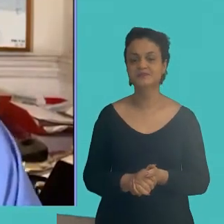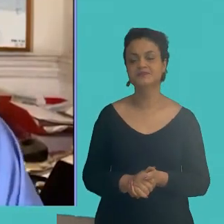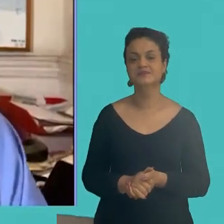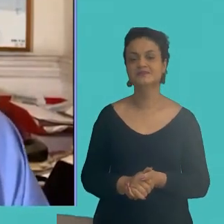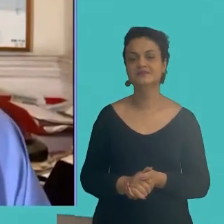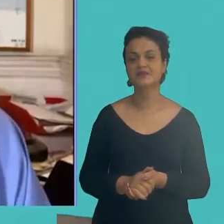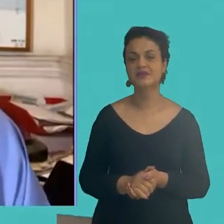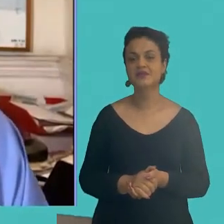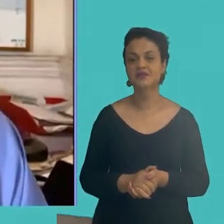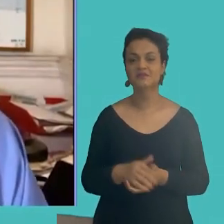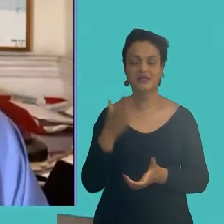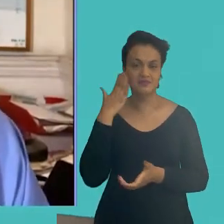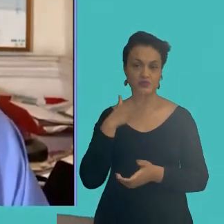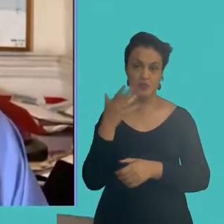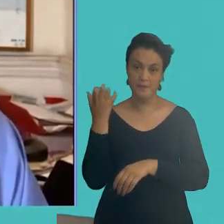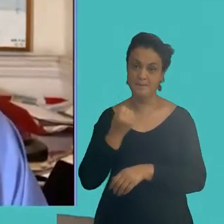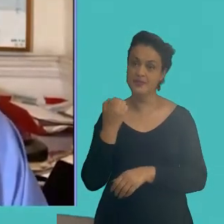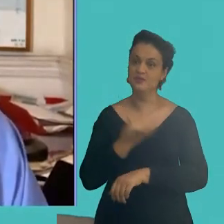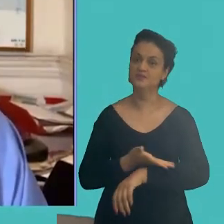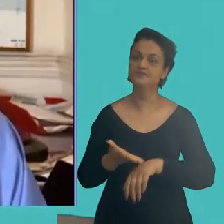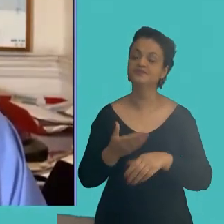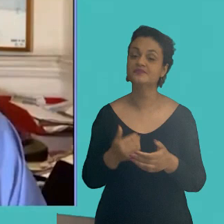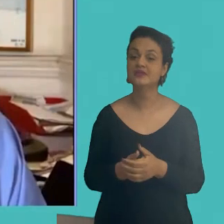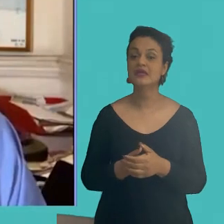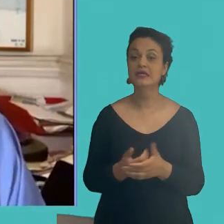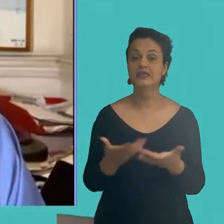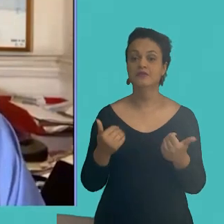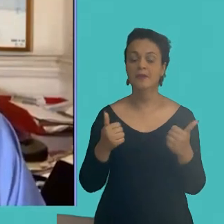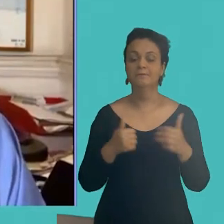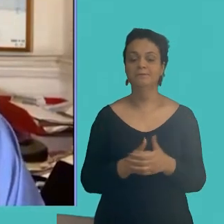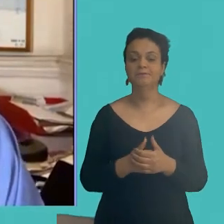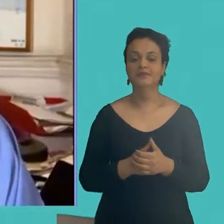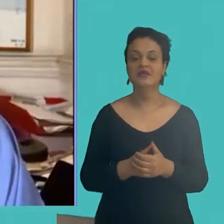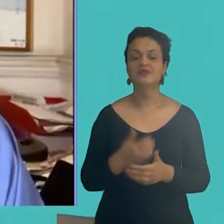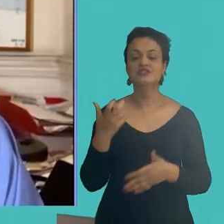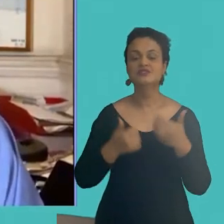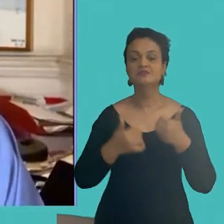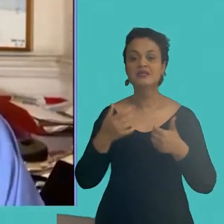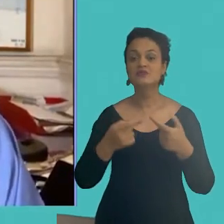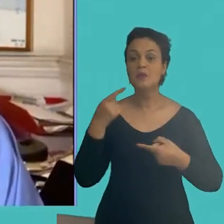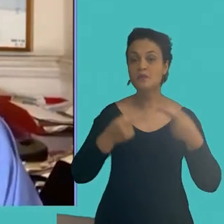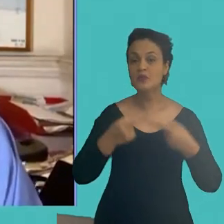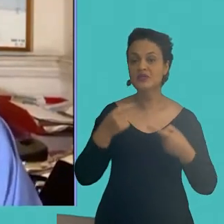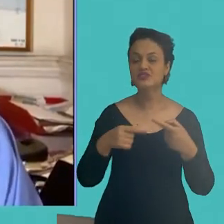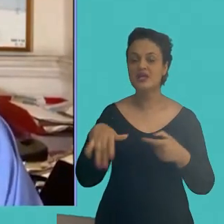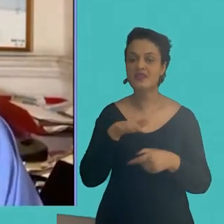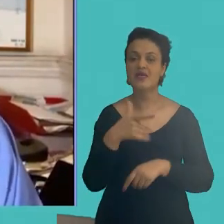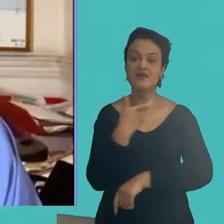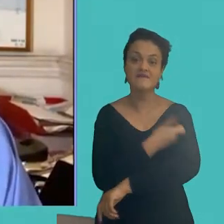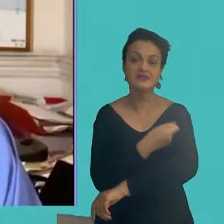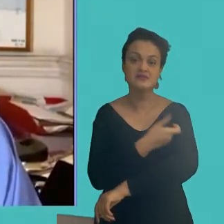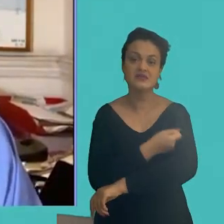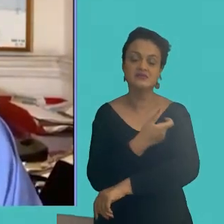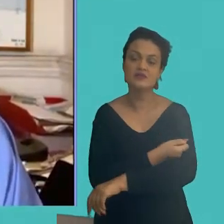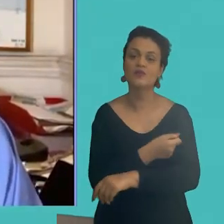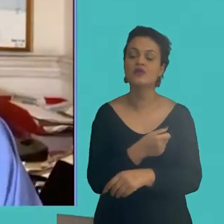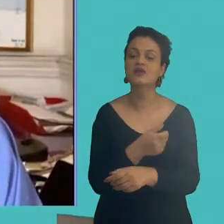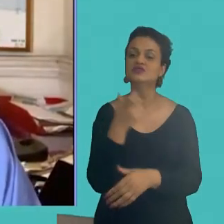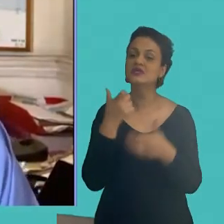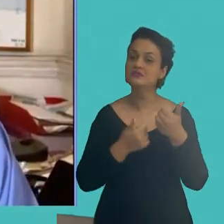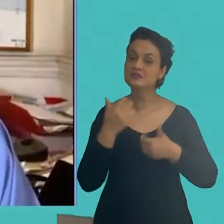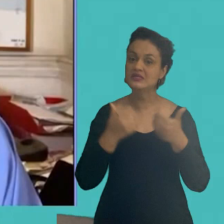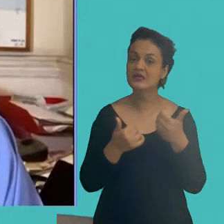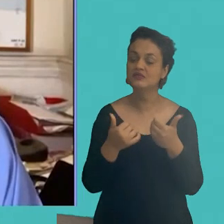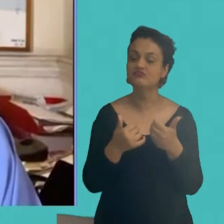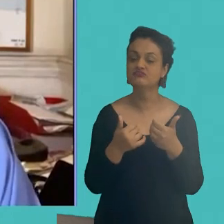branco. Então, vamos lá. Quando a gente fala de política da vacinação, nós estamos falando, no fundo, do